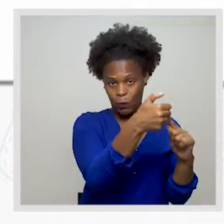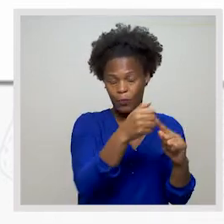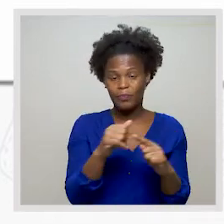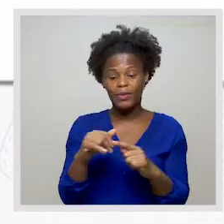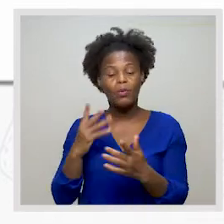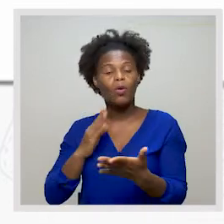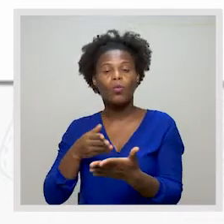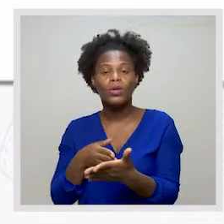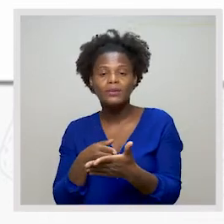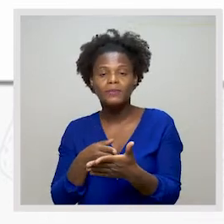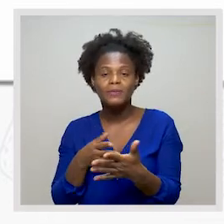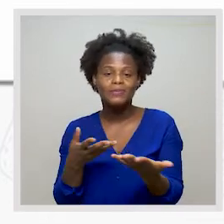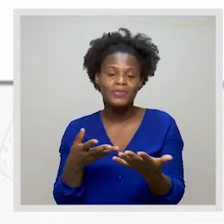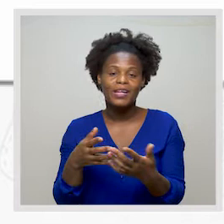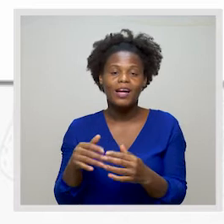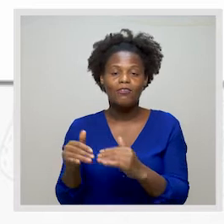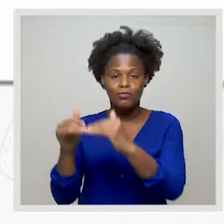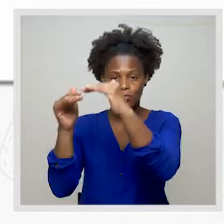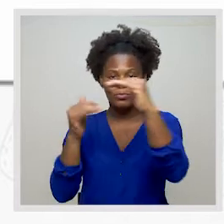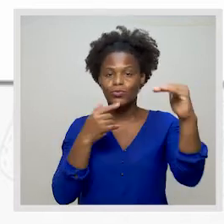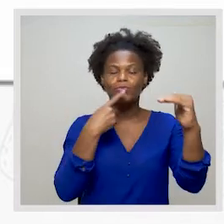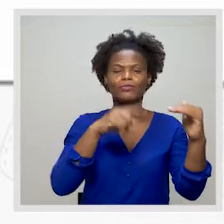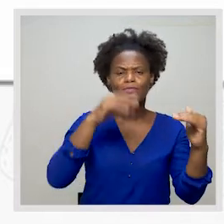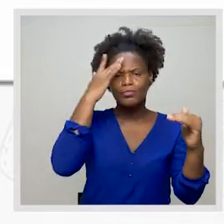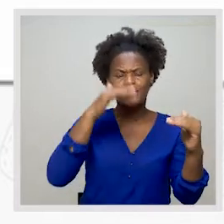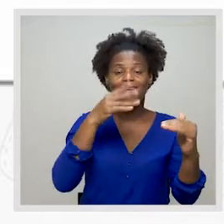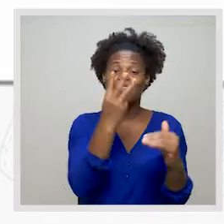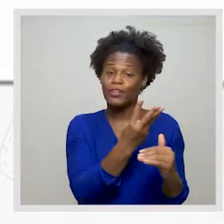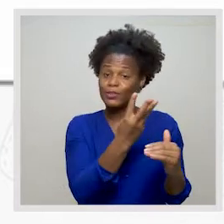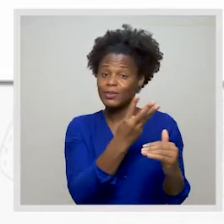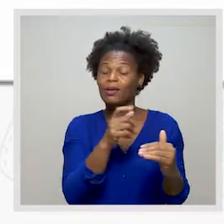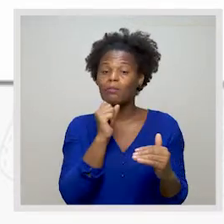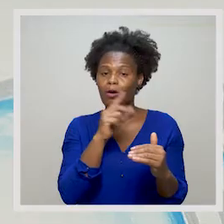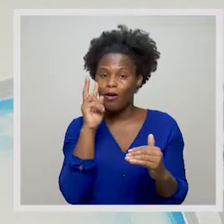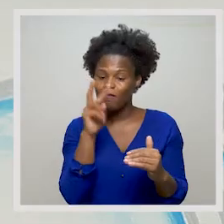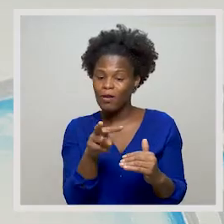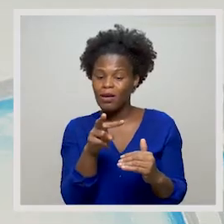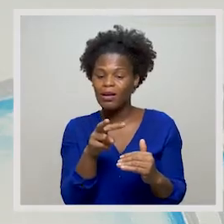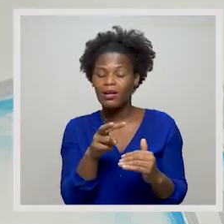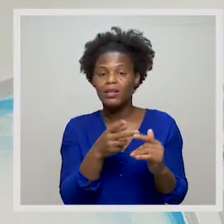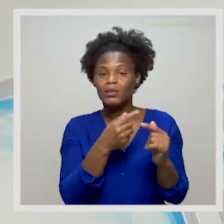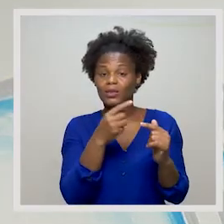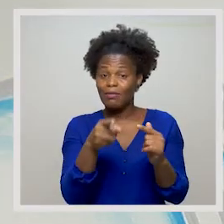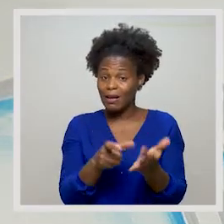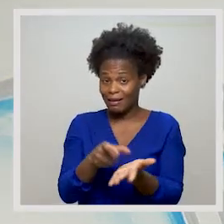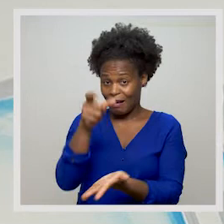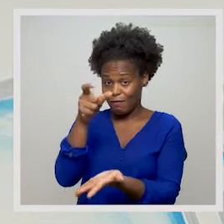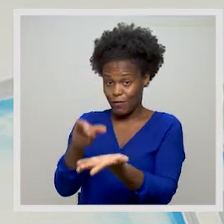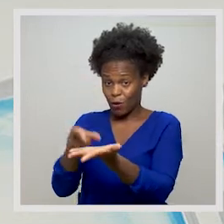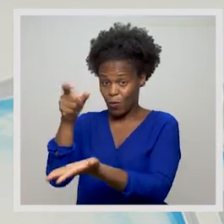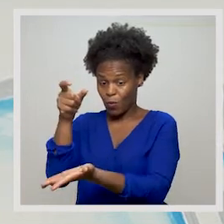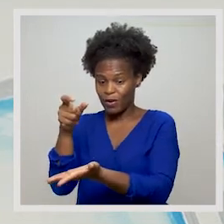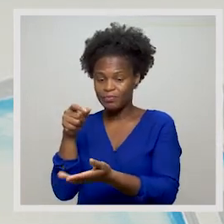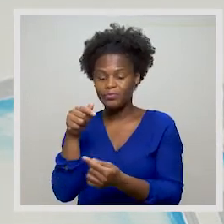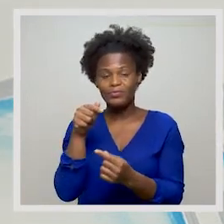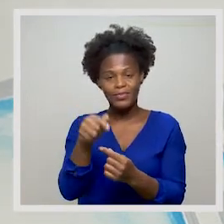é 5. E na nossa última classe, a sua frequência é 3. E podem ver, a partir deste